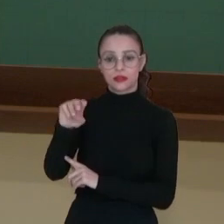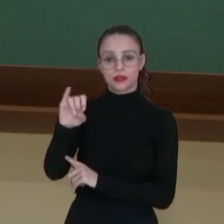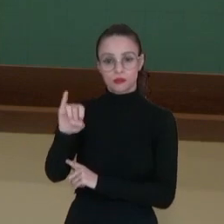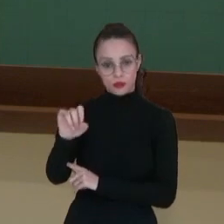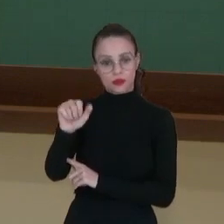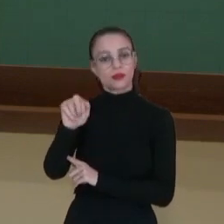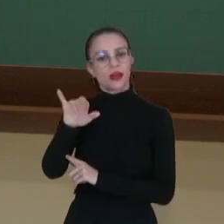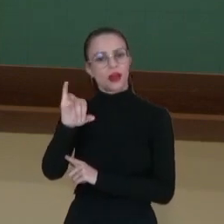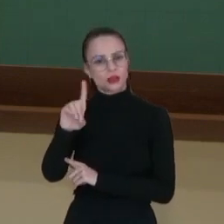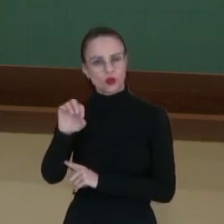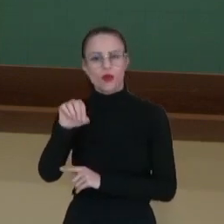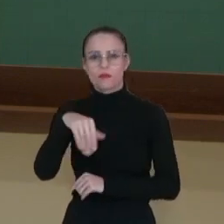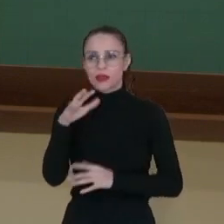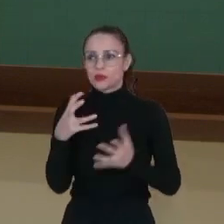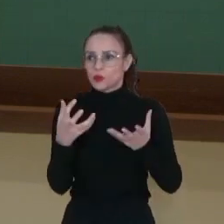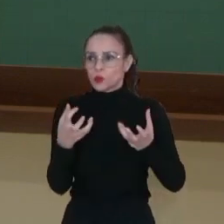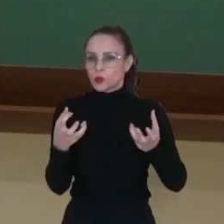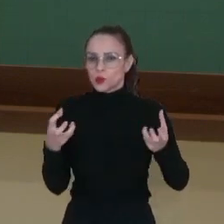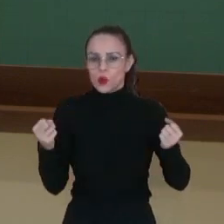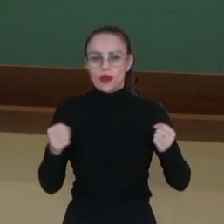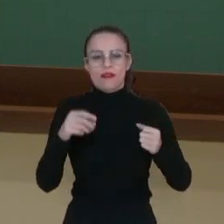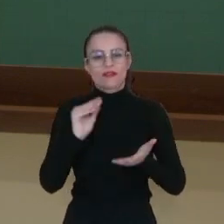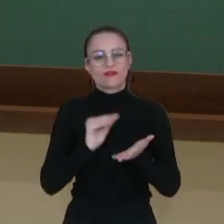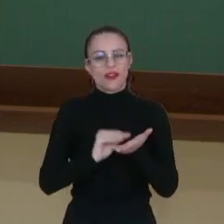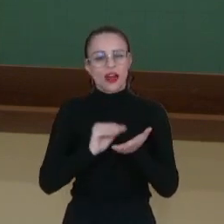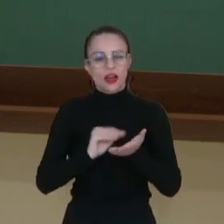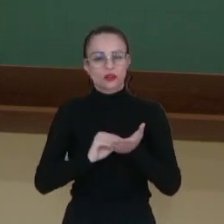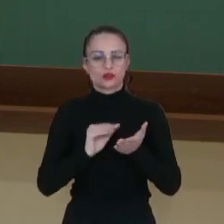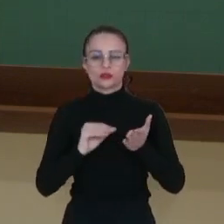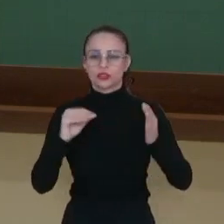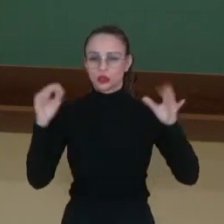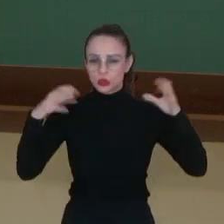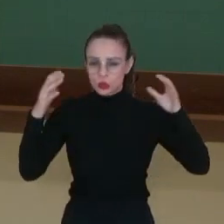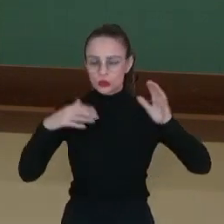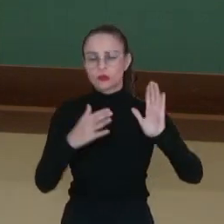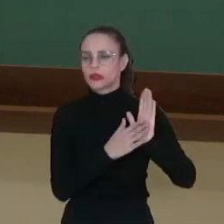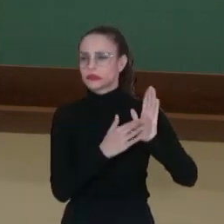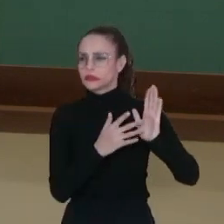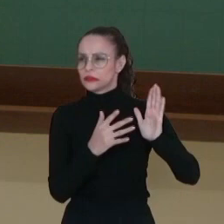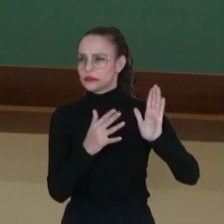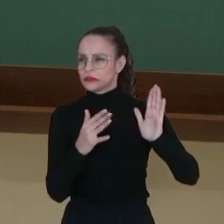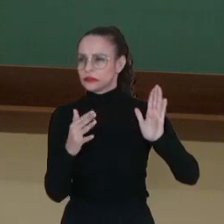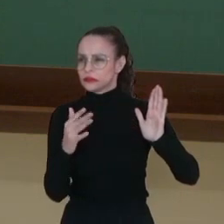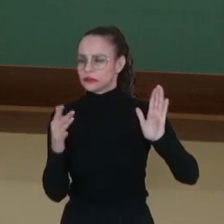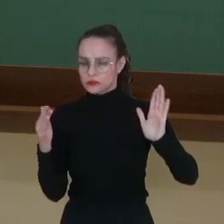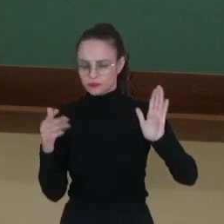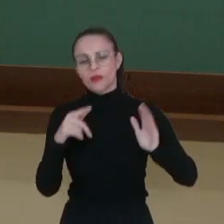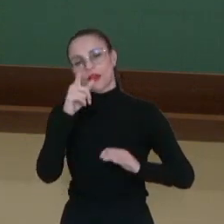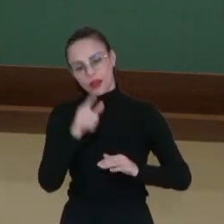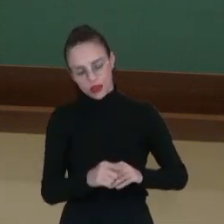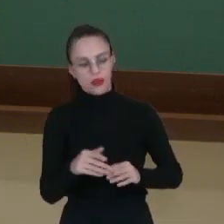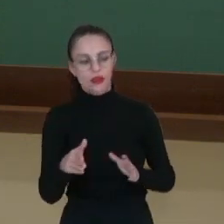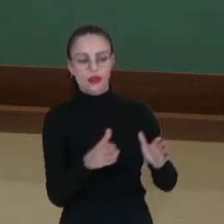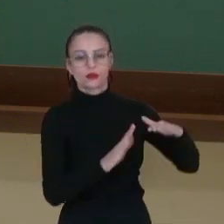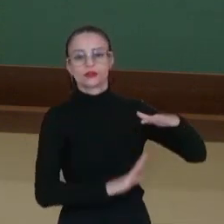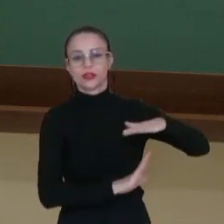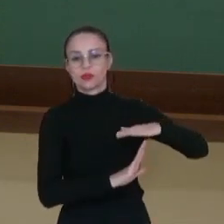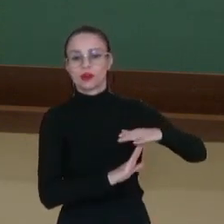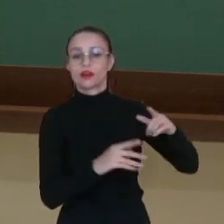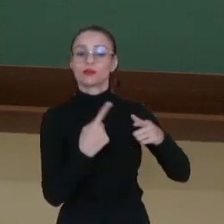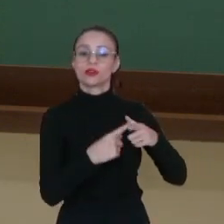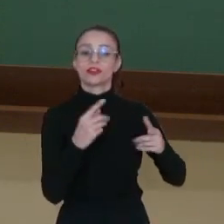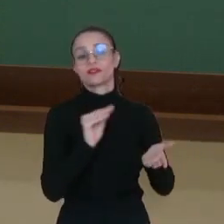mais seco, que é um clima que fica ali longos períodos sem chuva, eu vou ter rios temporários, porque eles não vão estar